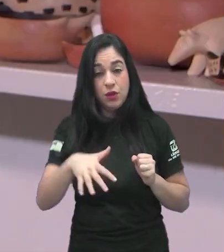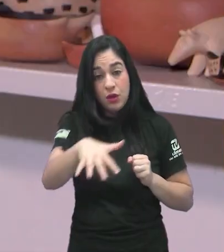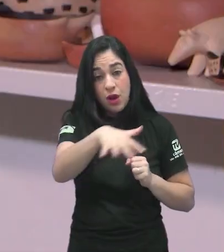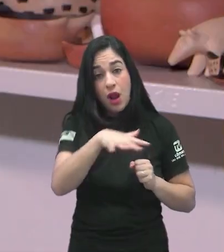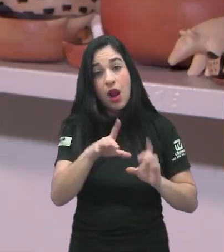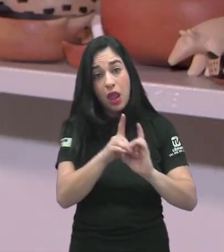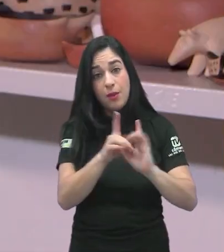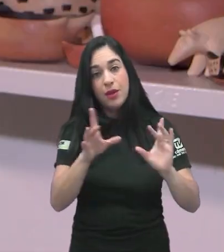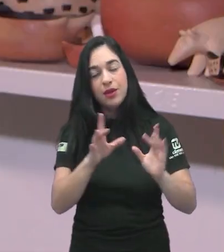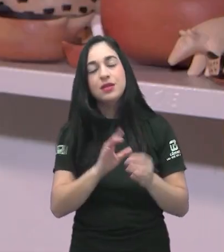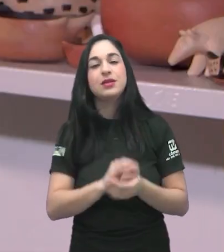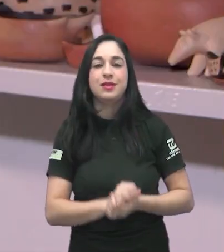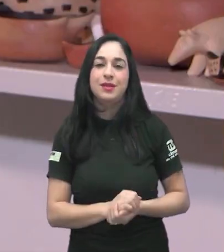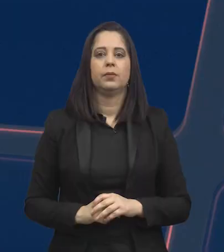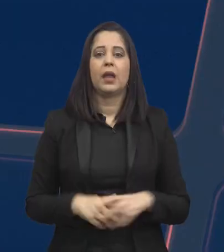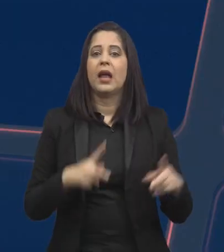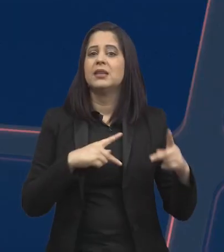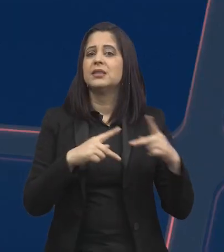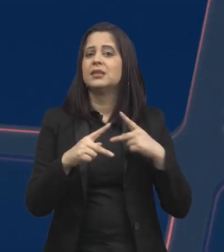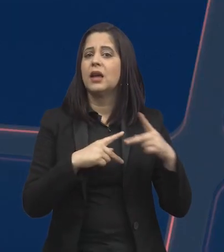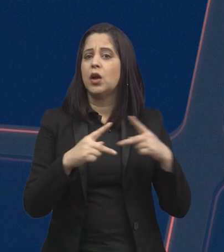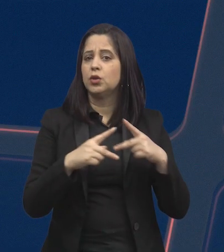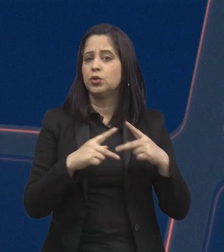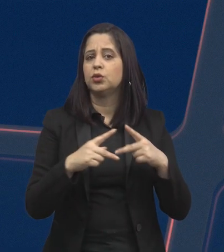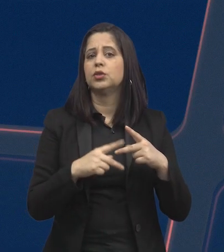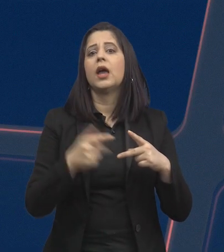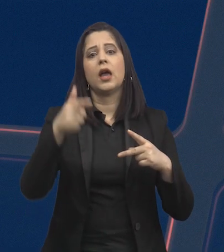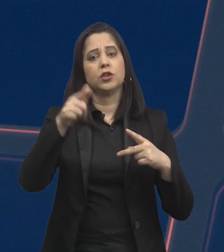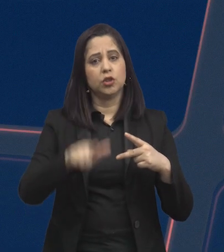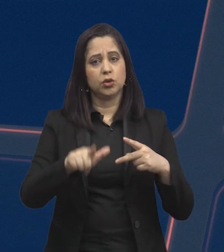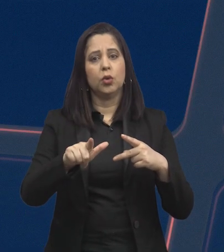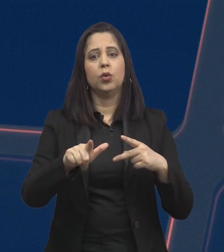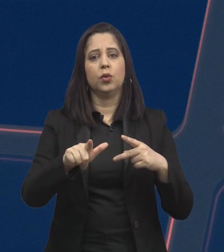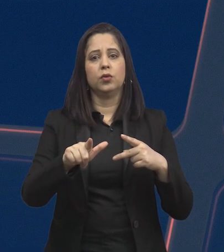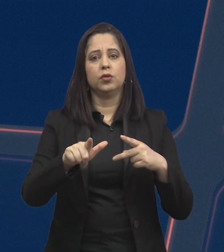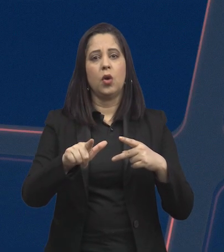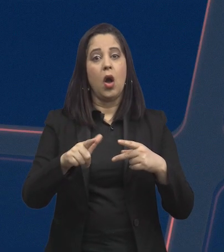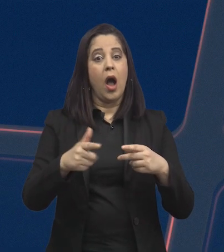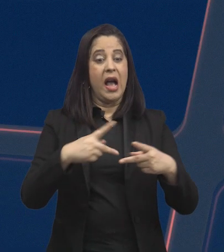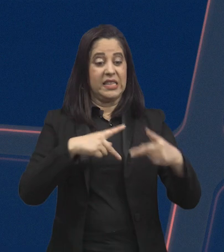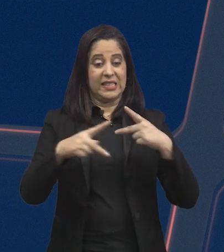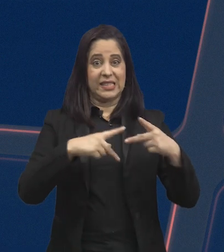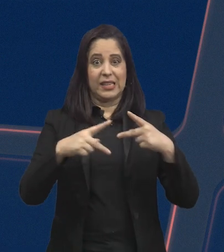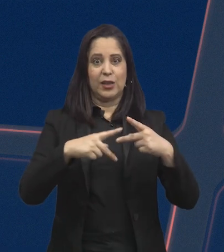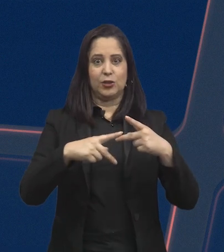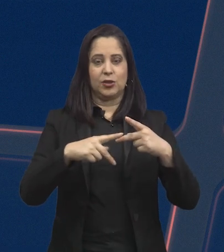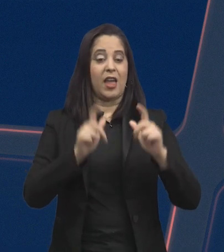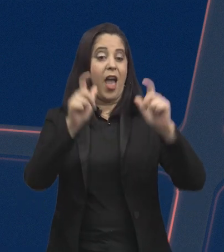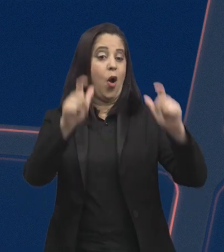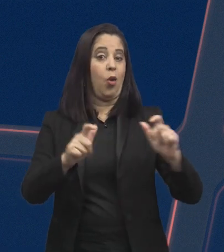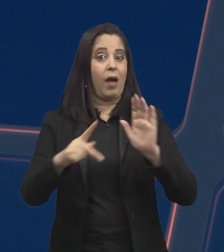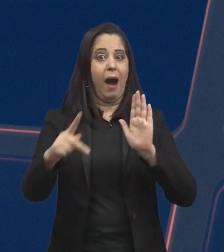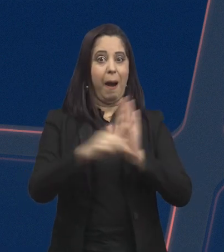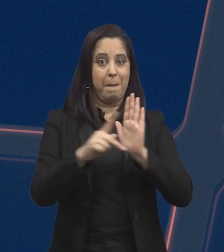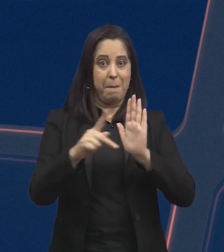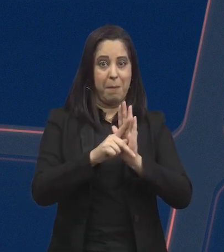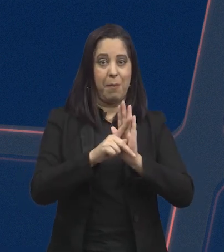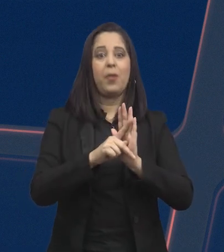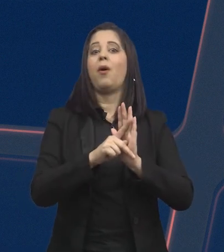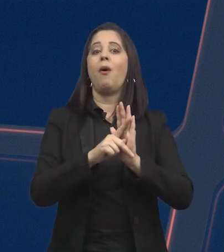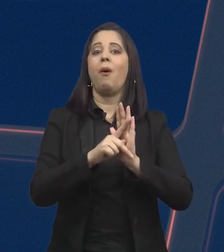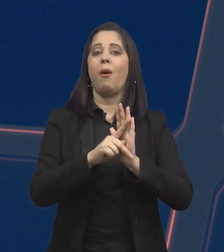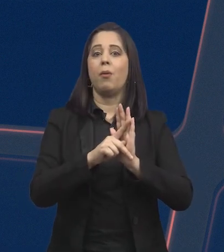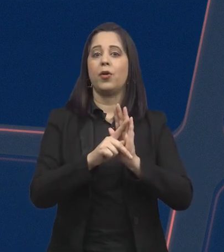um espaço que seja realmente democrático. São José dos Campos reforça mais uma vez o título de capital da indústria